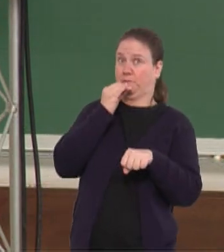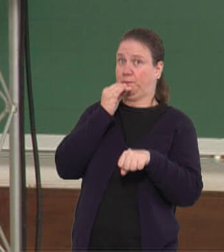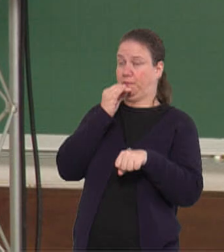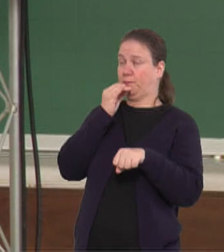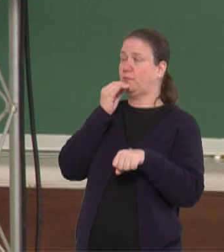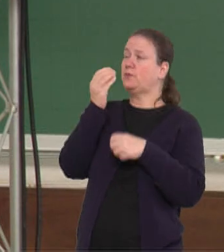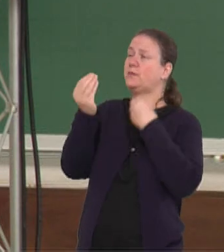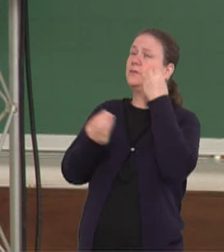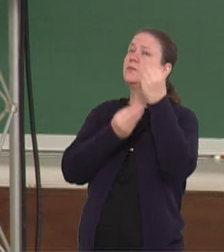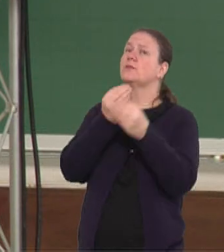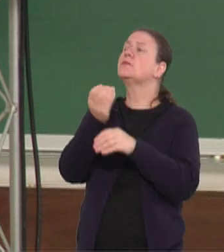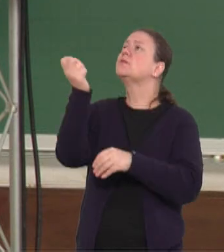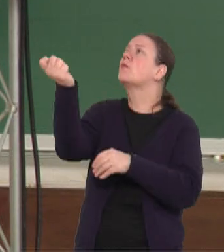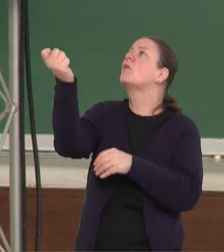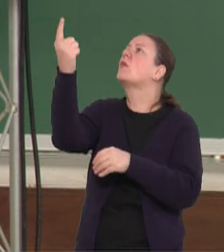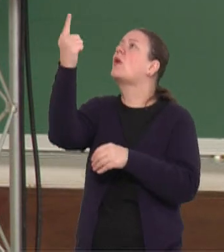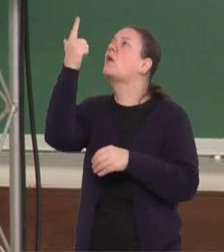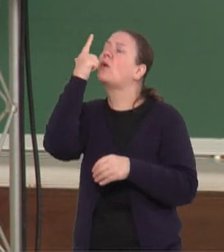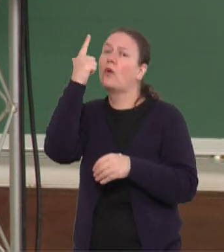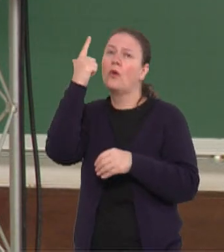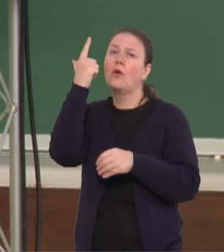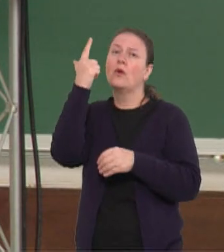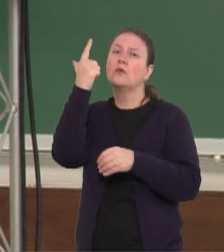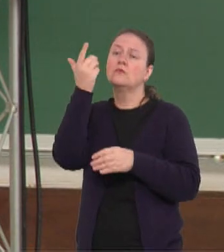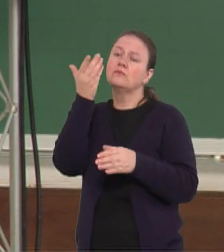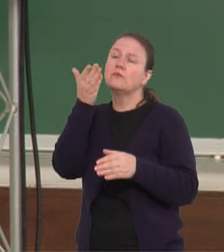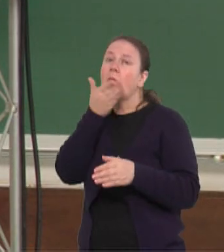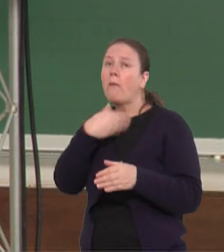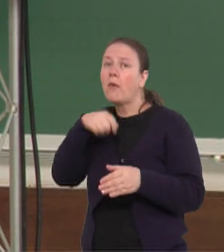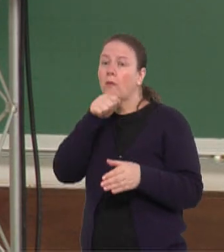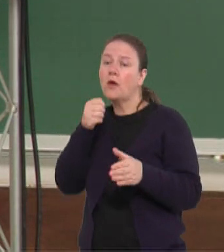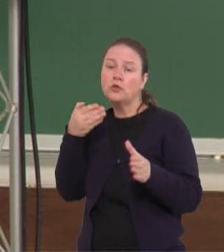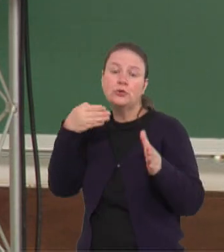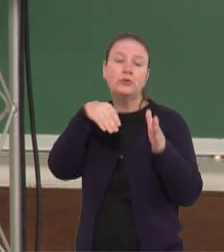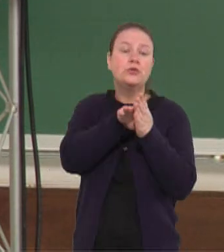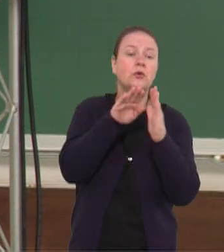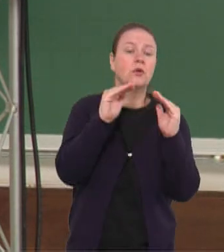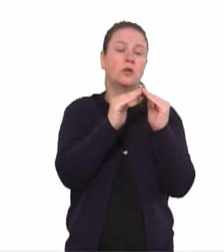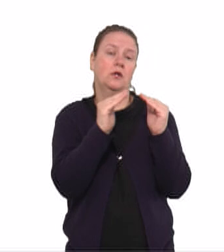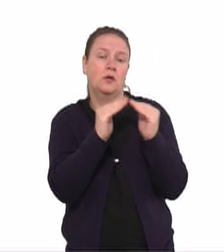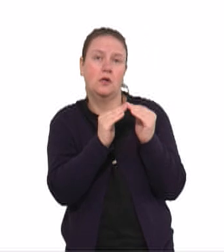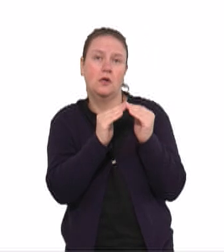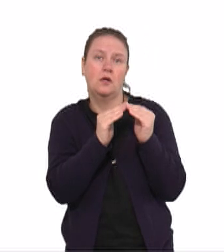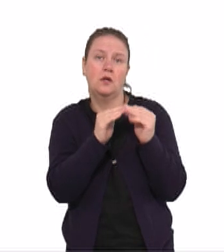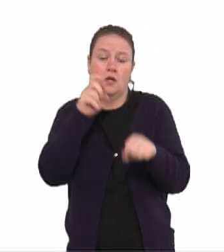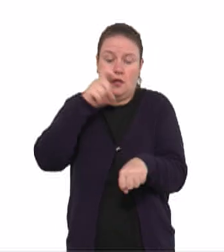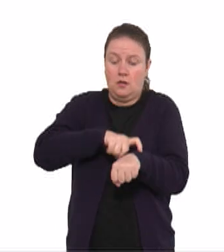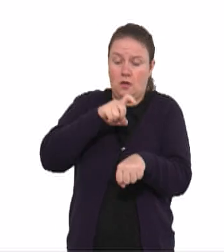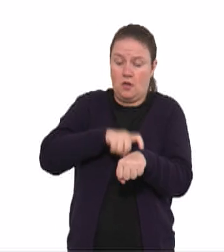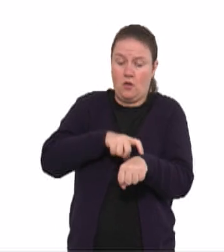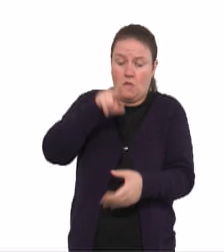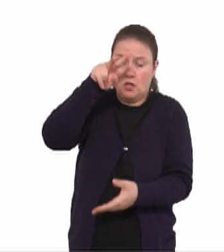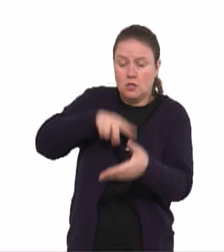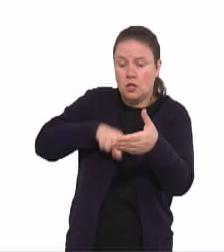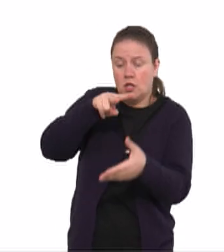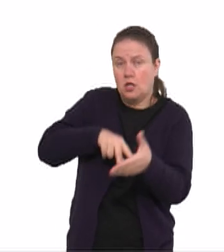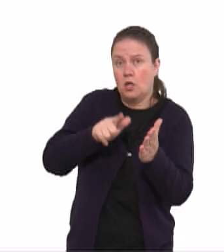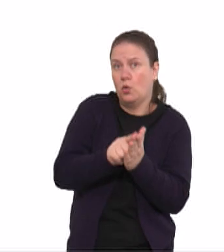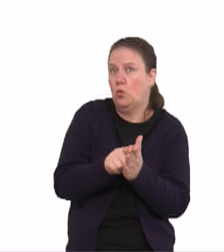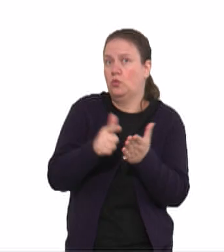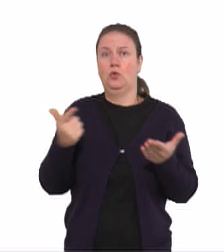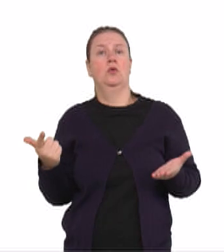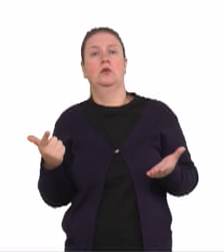de volta para casa? Quando o pai lia o jornal, Em que ano escolar o narrador